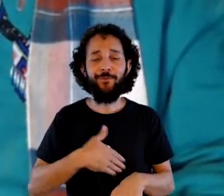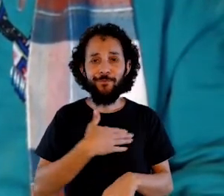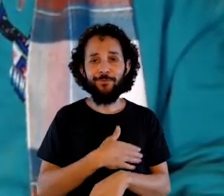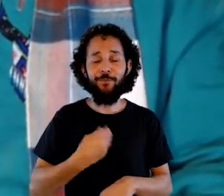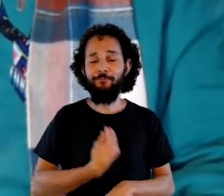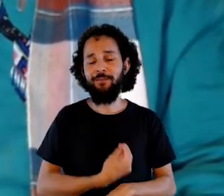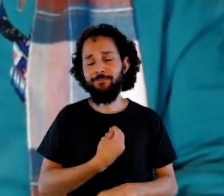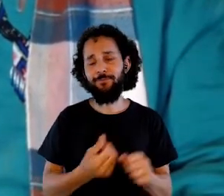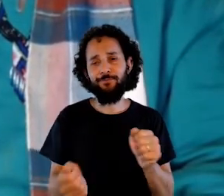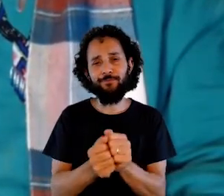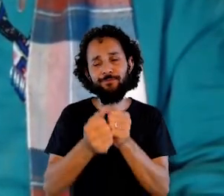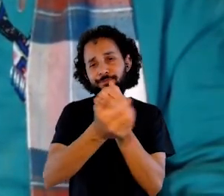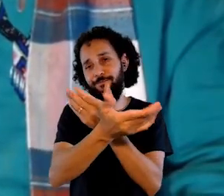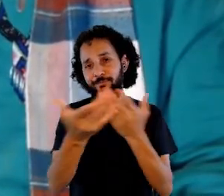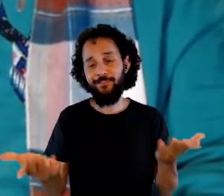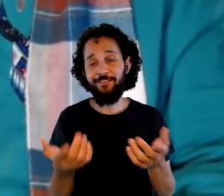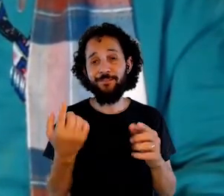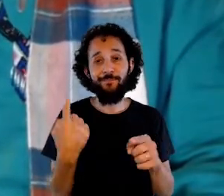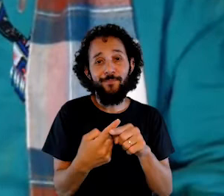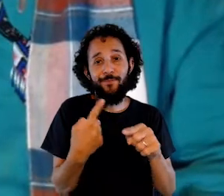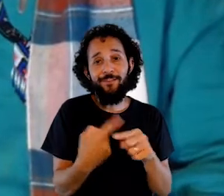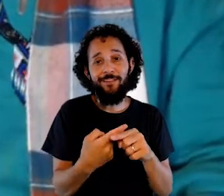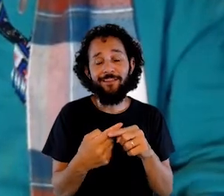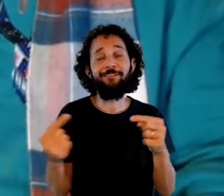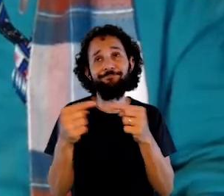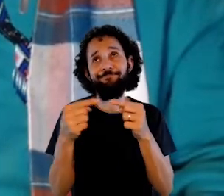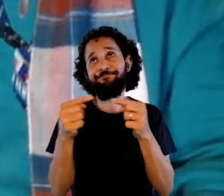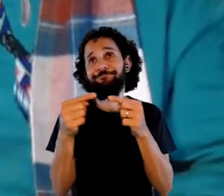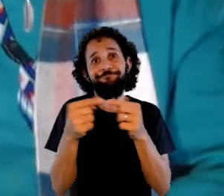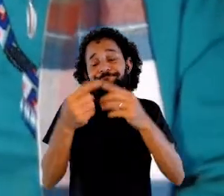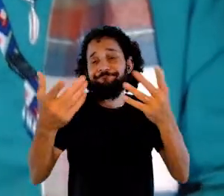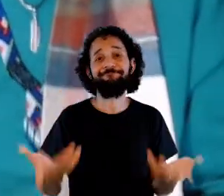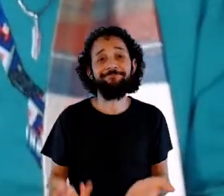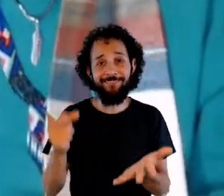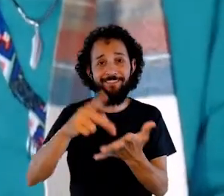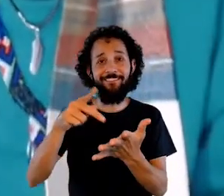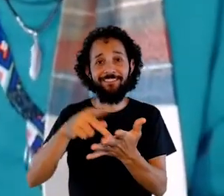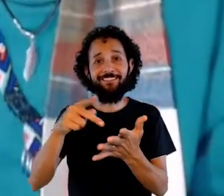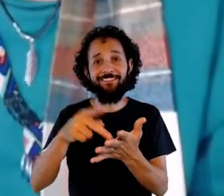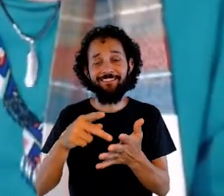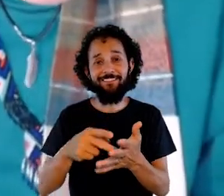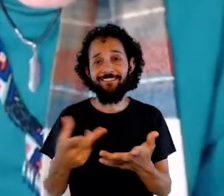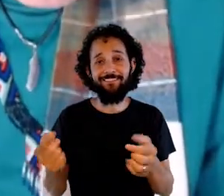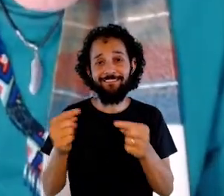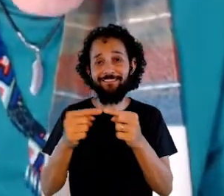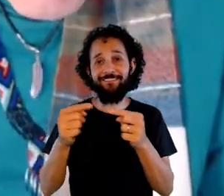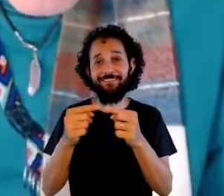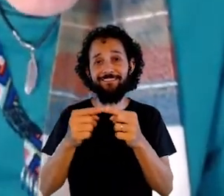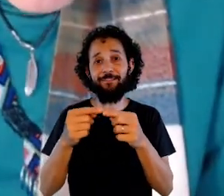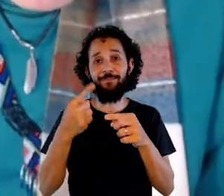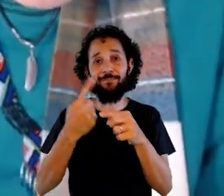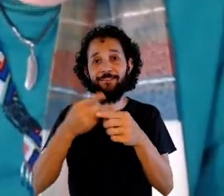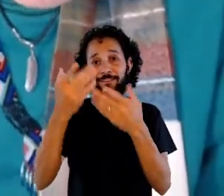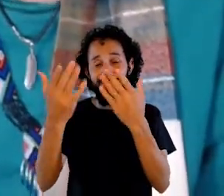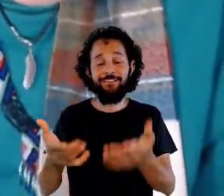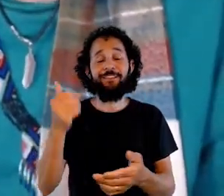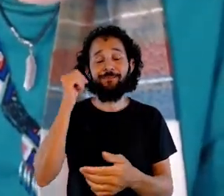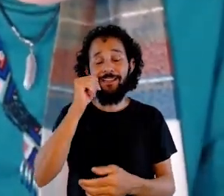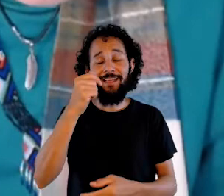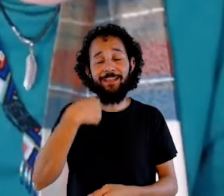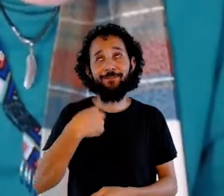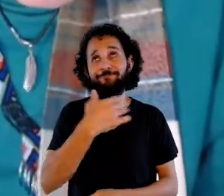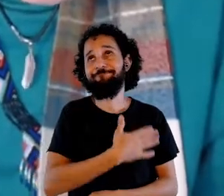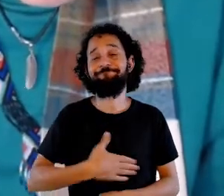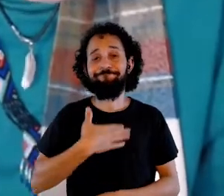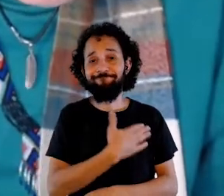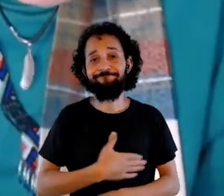Porque tudo a ver. Tudo a ver. Ainda mais com você, né? Que é uma querida. Você sabe que você é uma querida, você tem um lugar